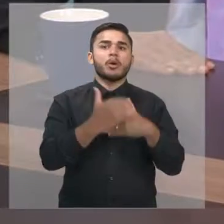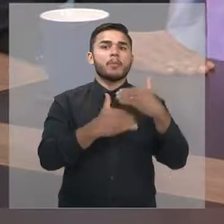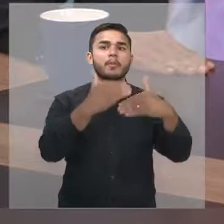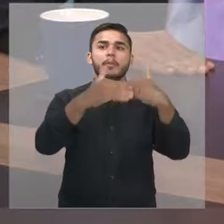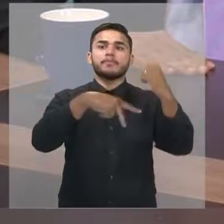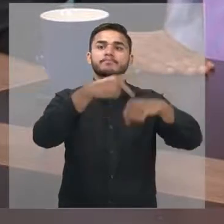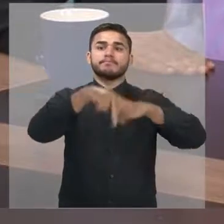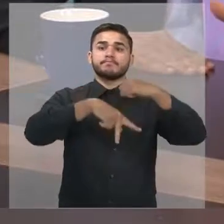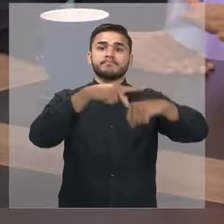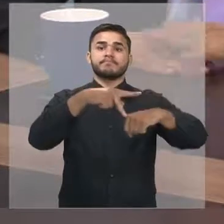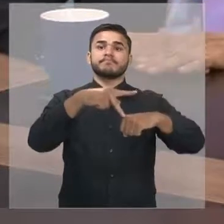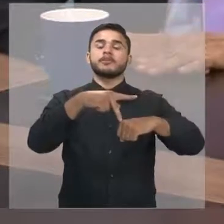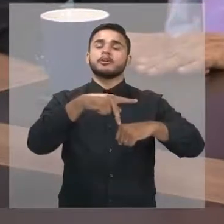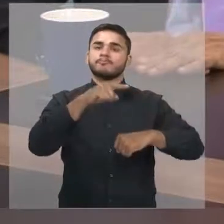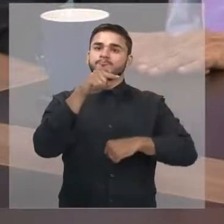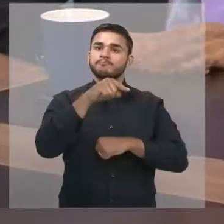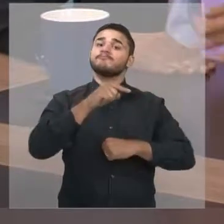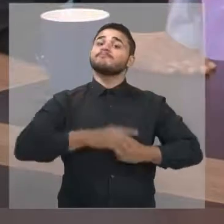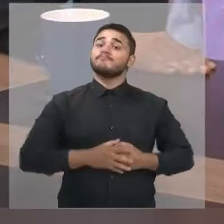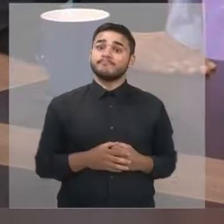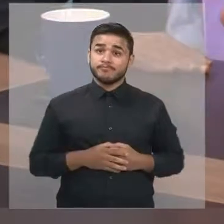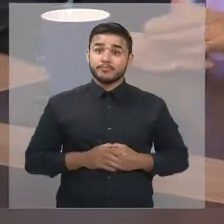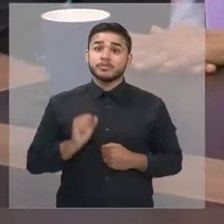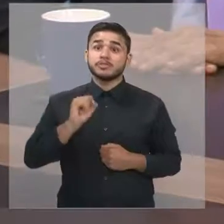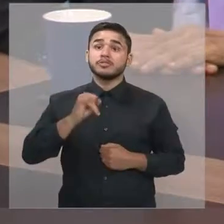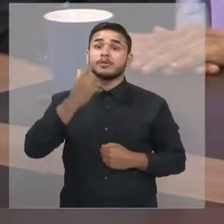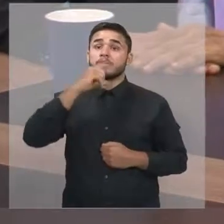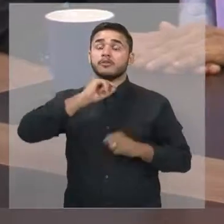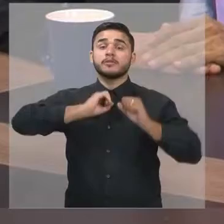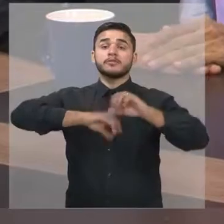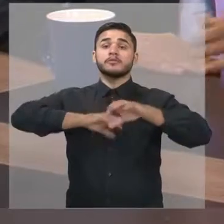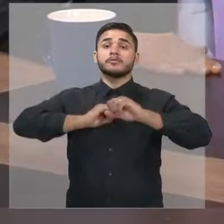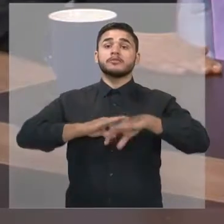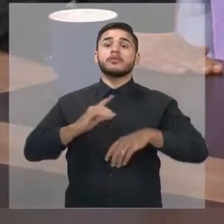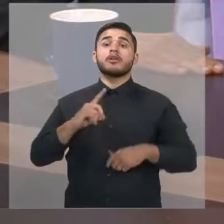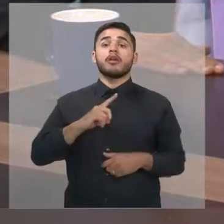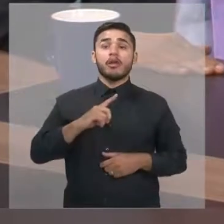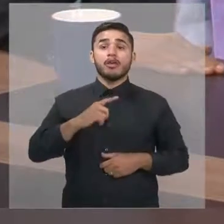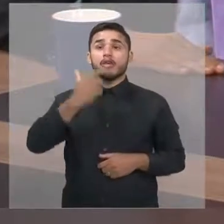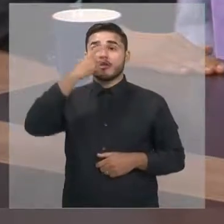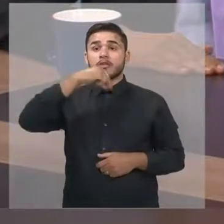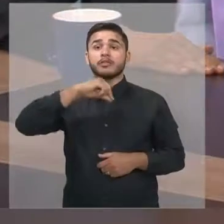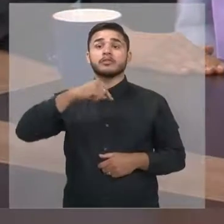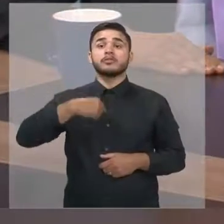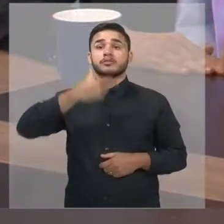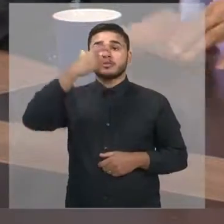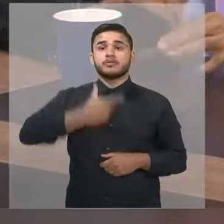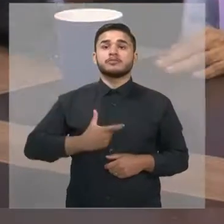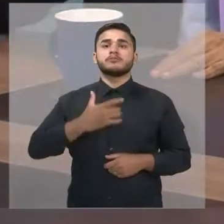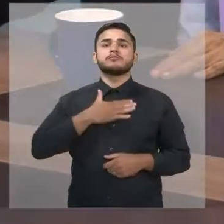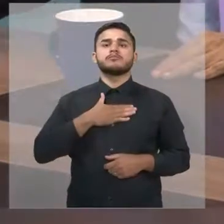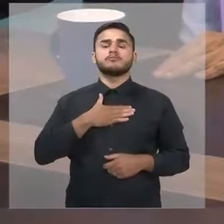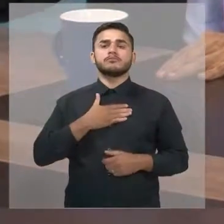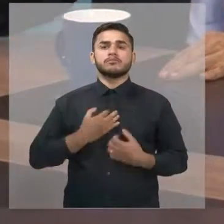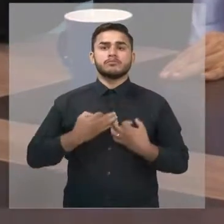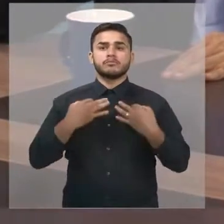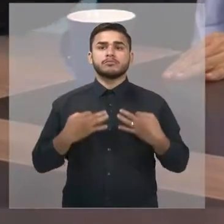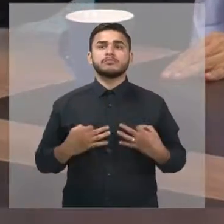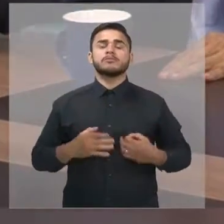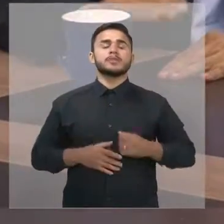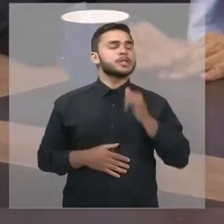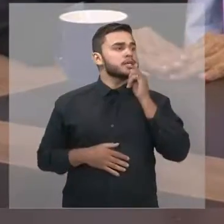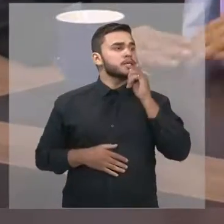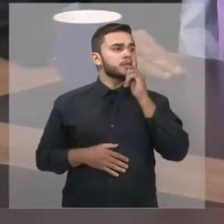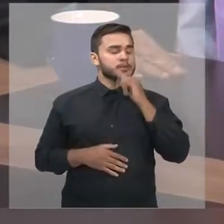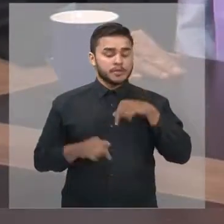decisiva. Agora, veja você por outro lado. Quem é o grande educador de uma nação? Quem exerce o poder na sua forma